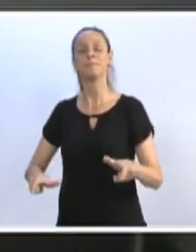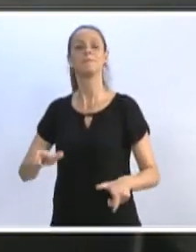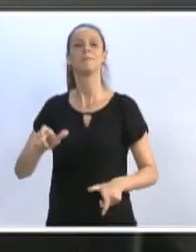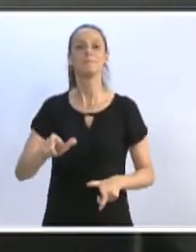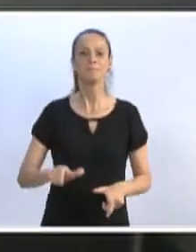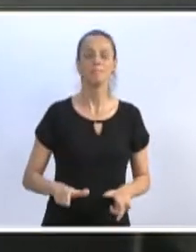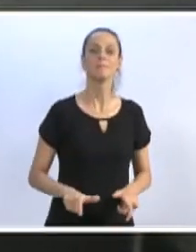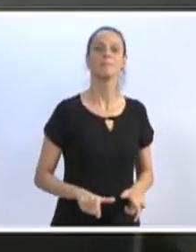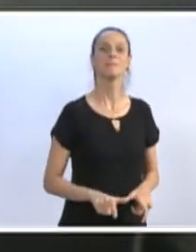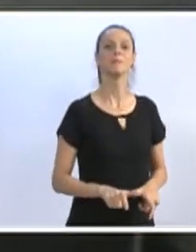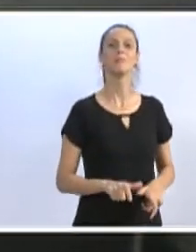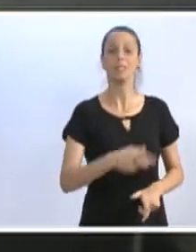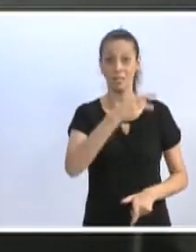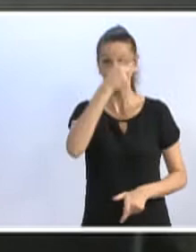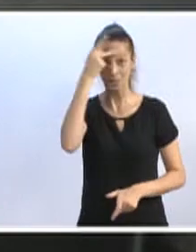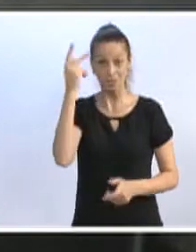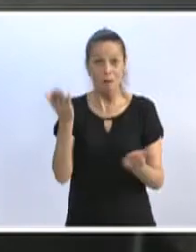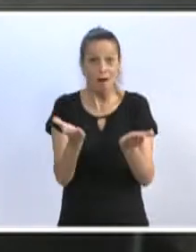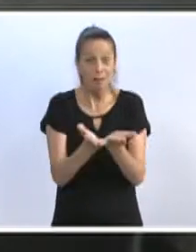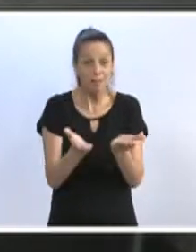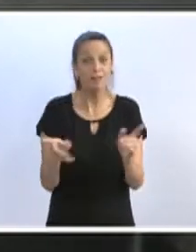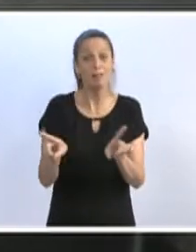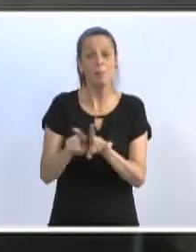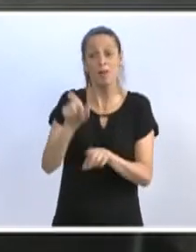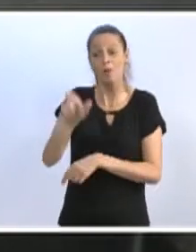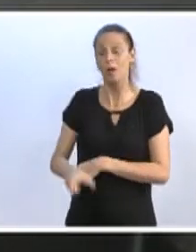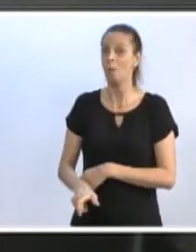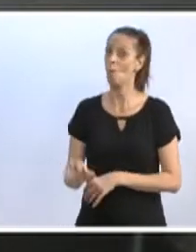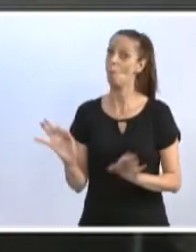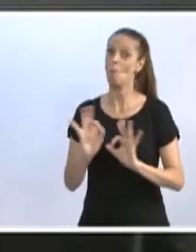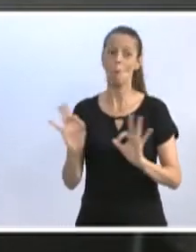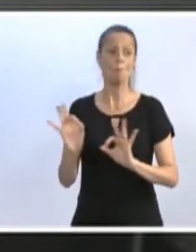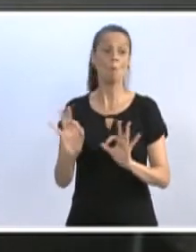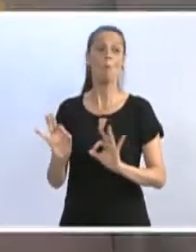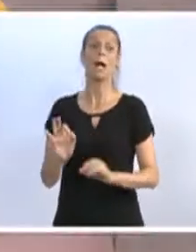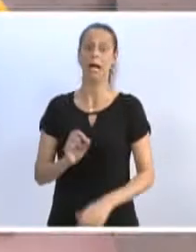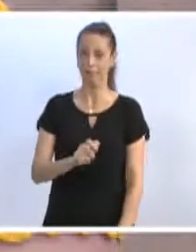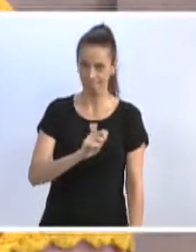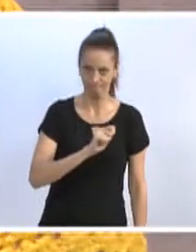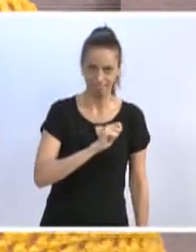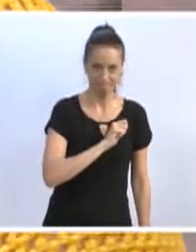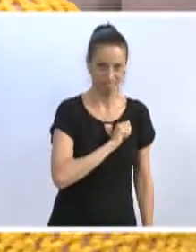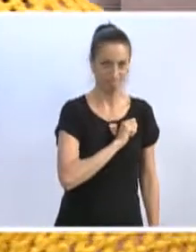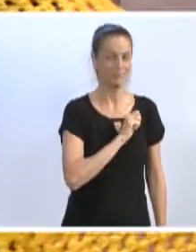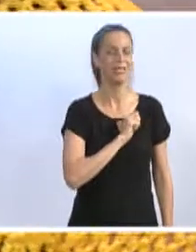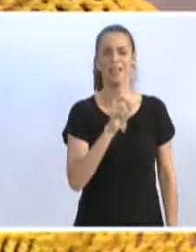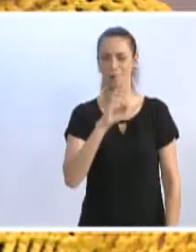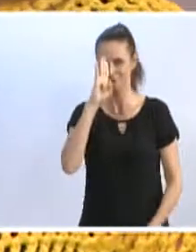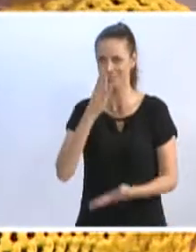Do crente ao ateu, ninguém explica a Deus.